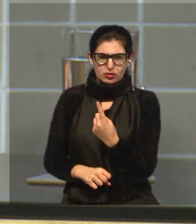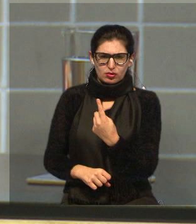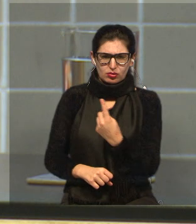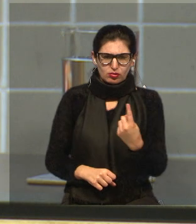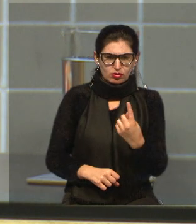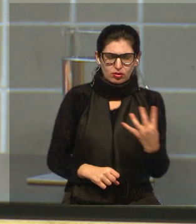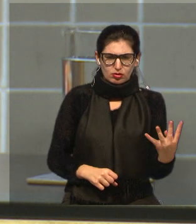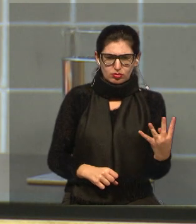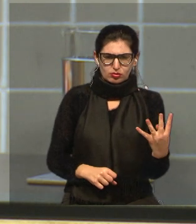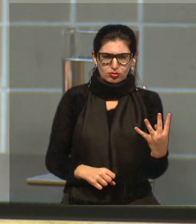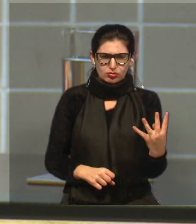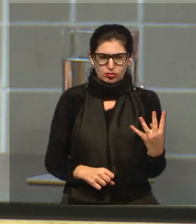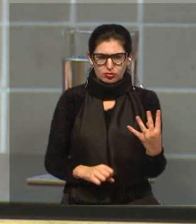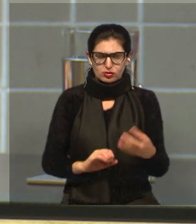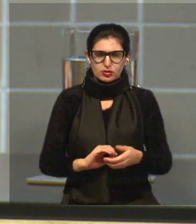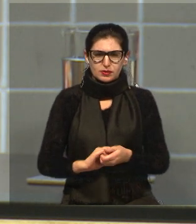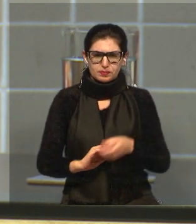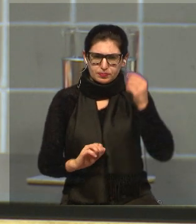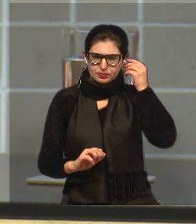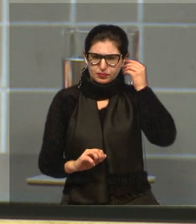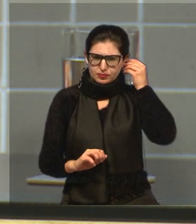1.114.